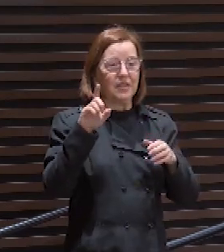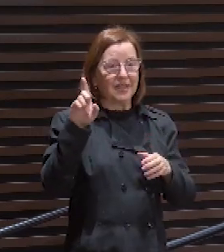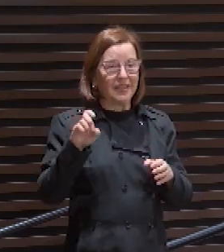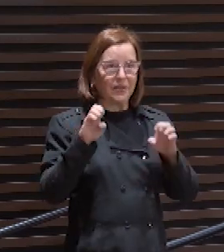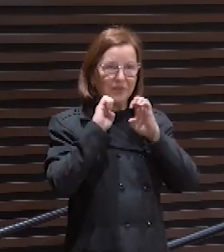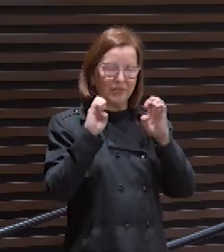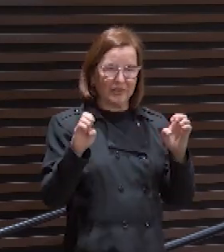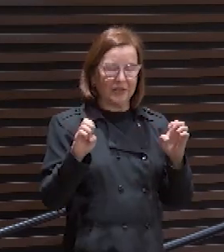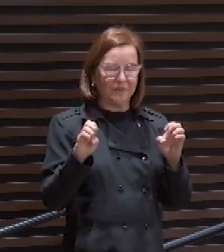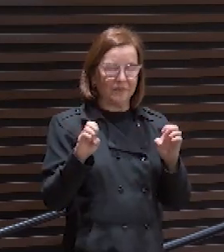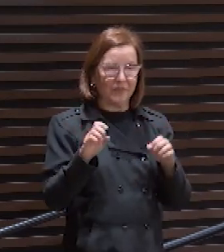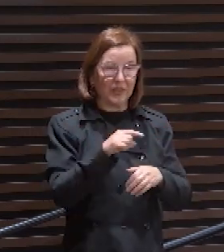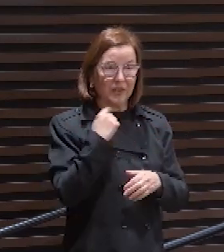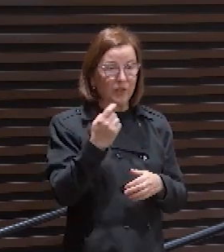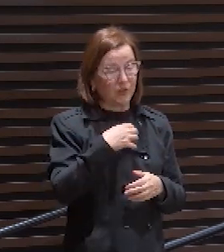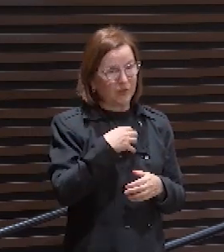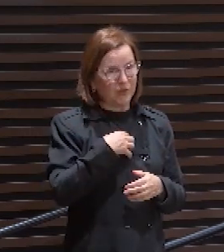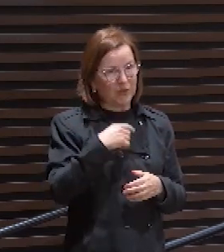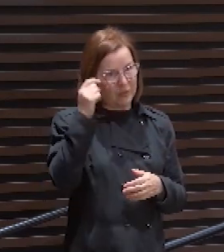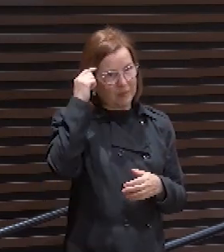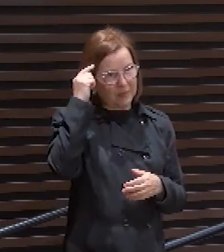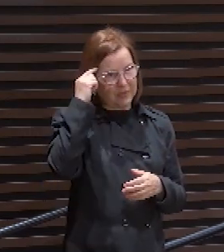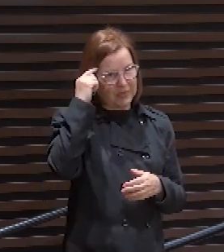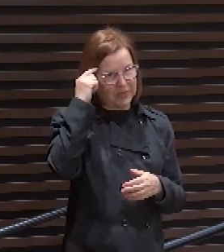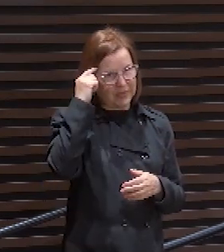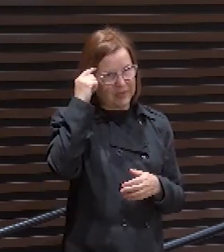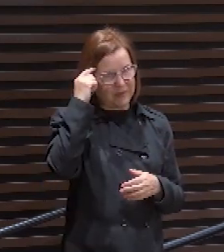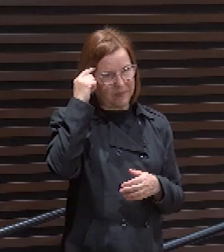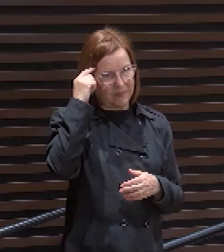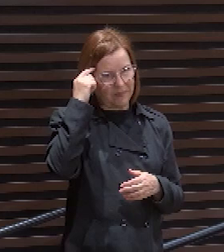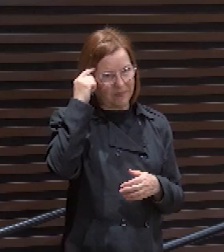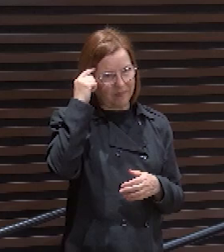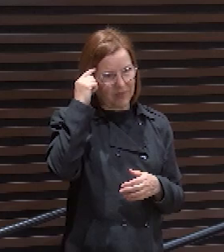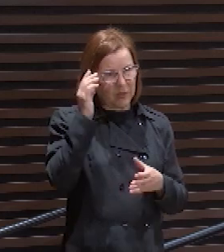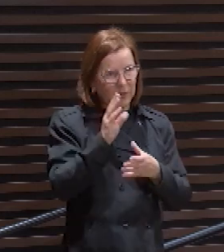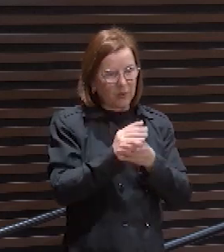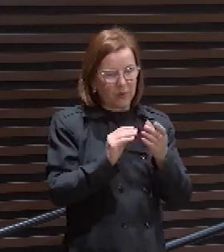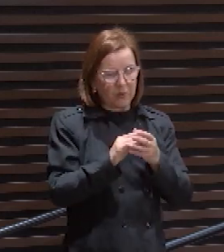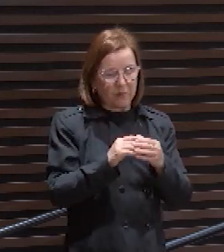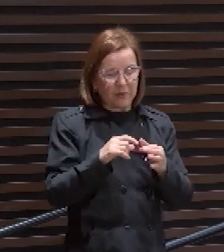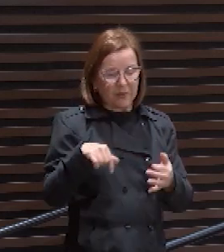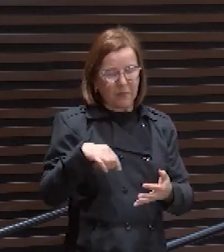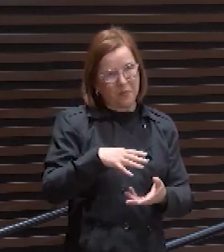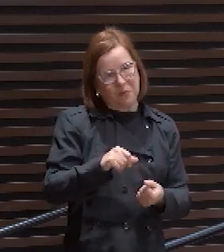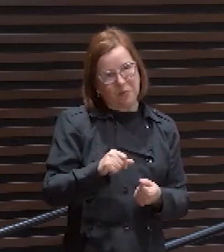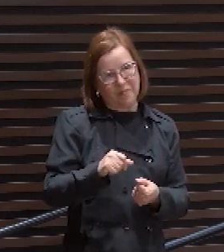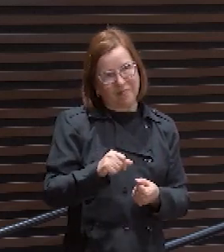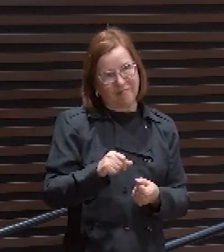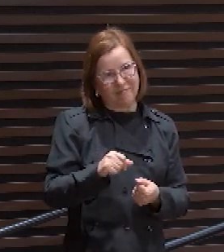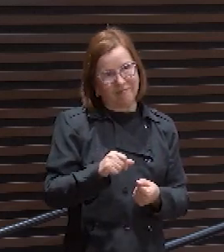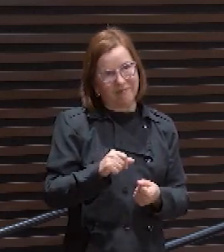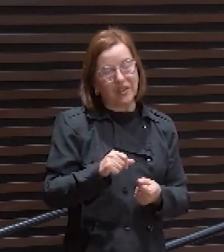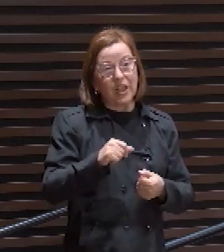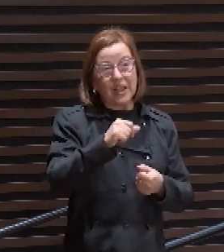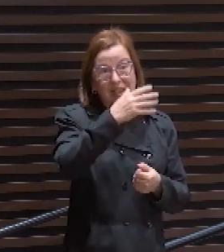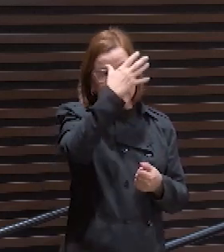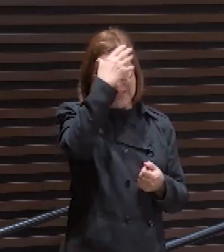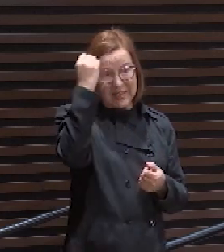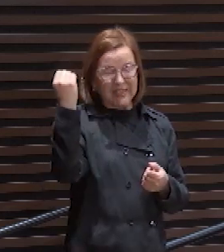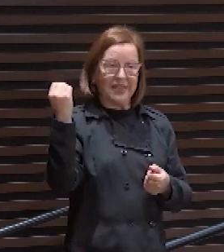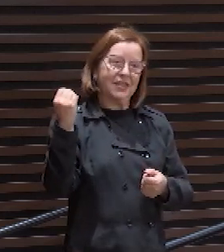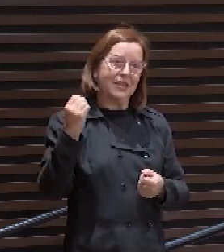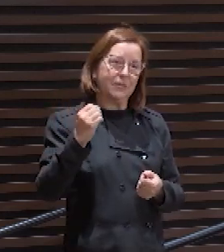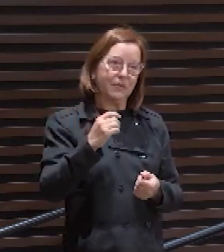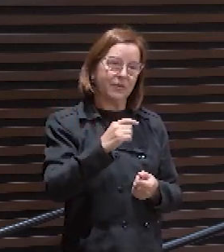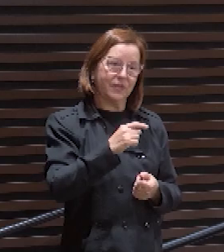forma de pensar, ela passa a ser mundana. Nós esquecemos, meus irmãos, que a nossa cidadania, o